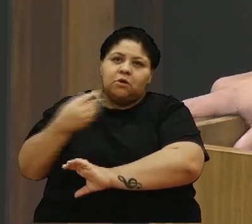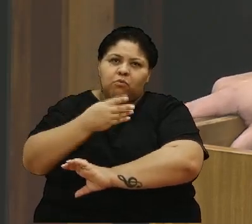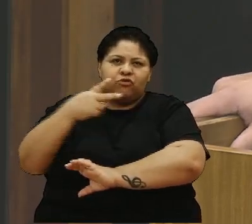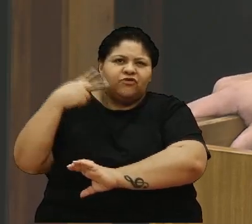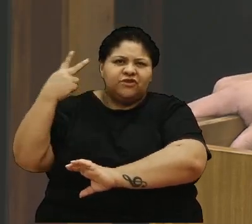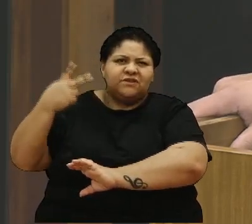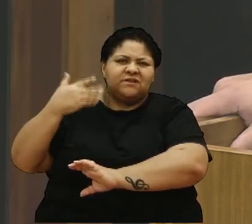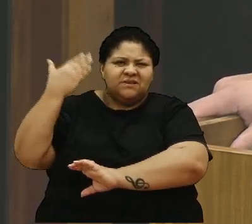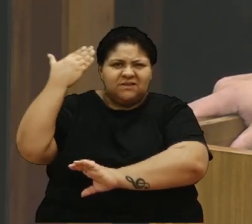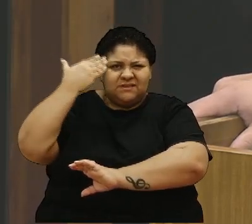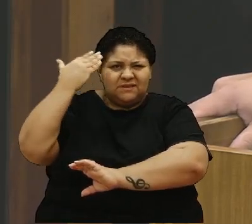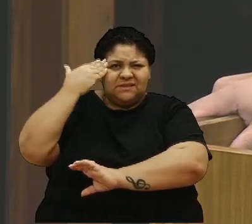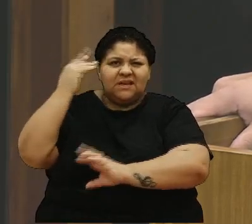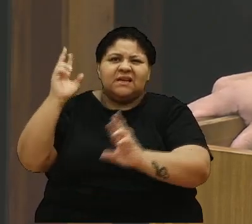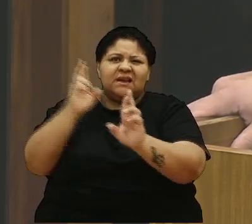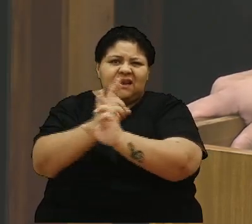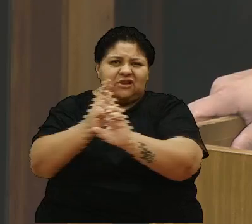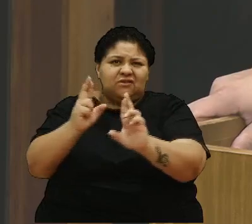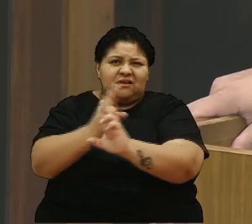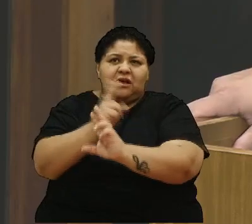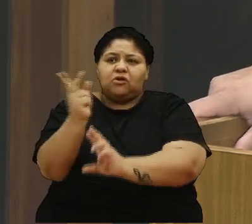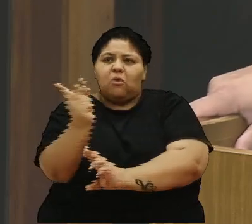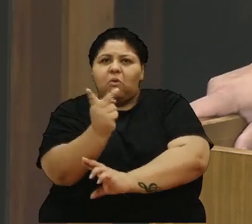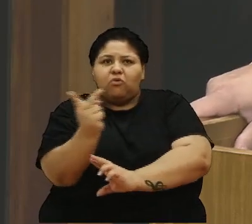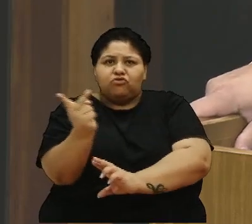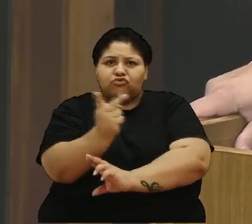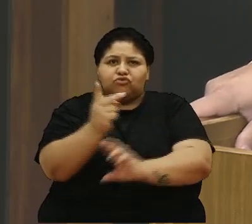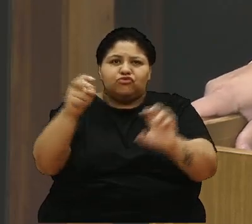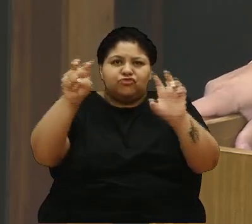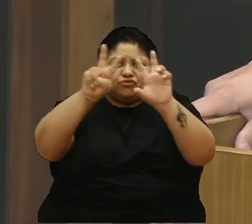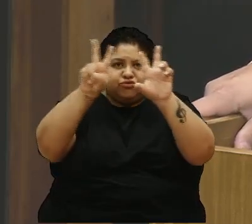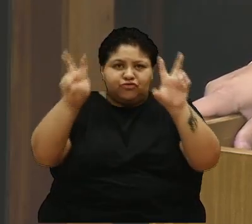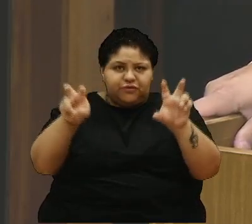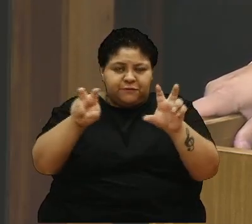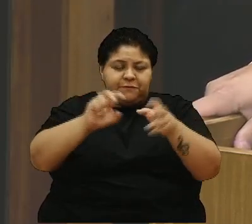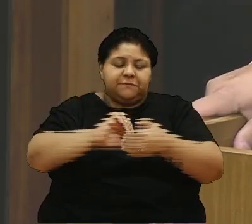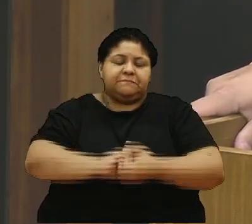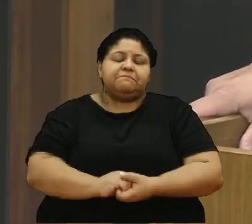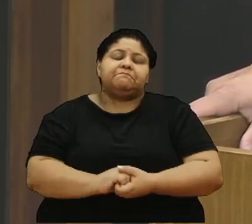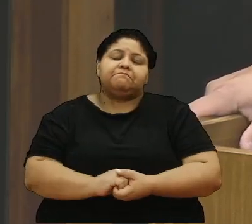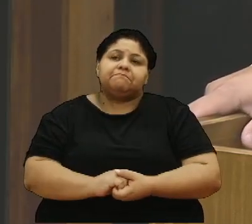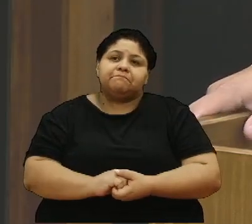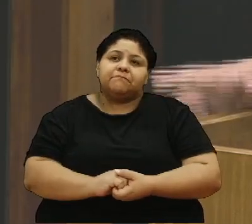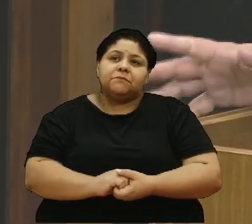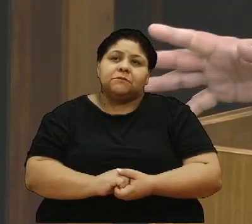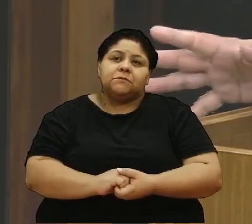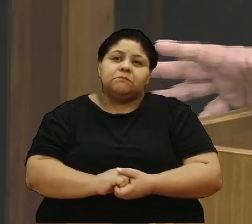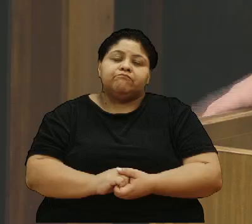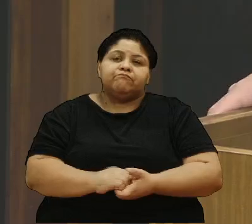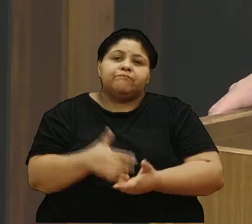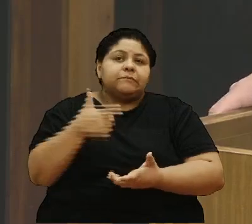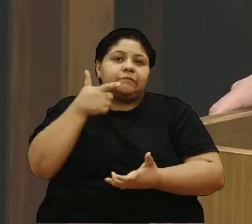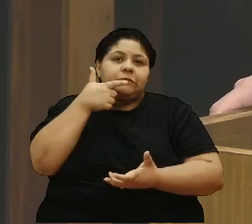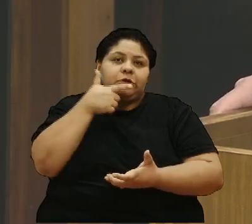tiveram relação direta com ambas as movimentações e se chegou aí